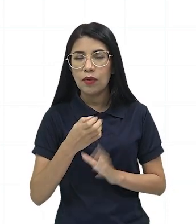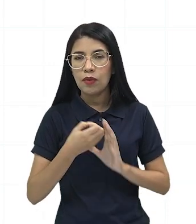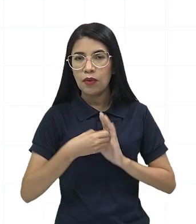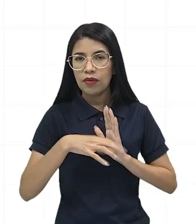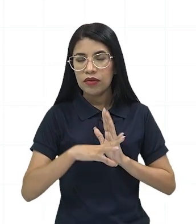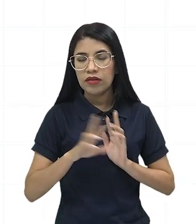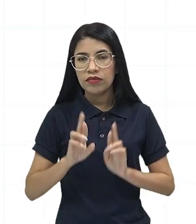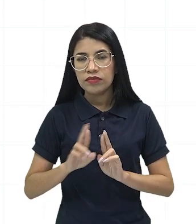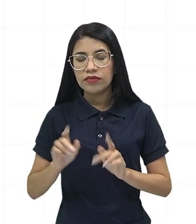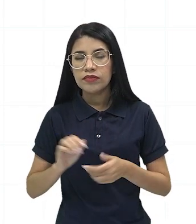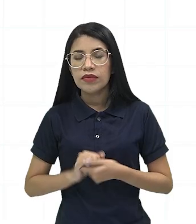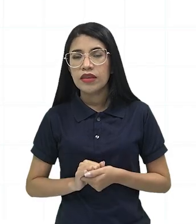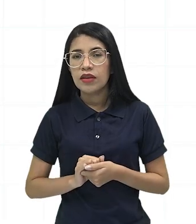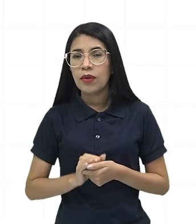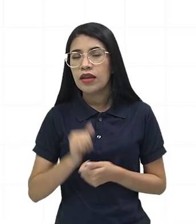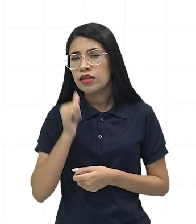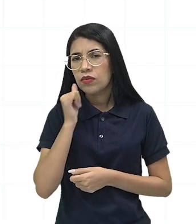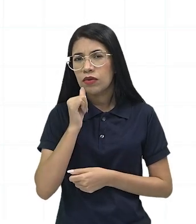uma mulher